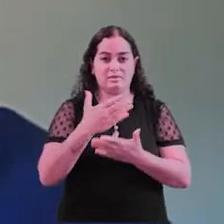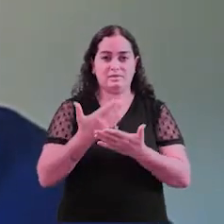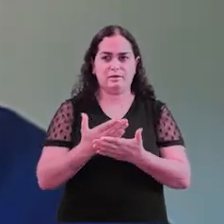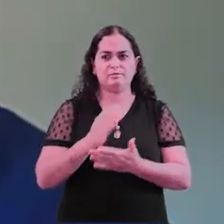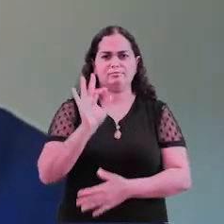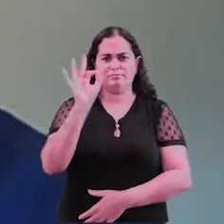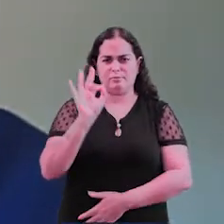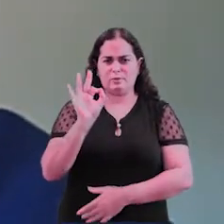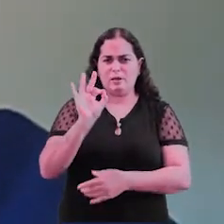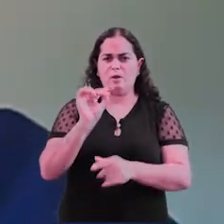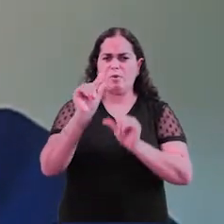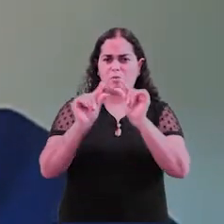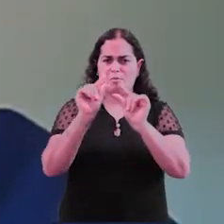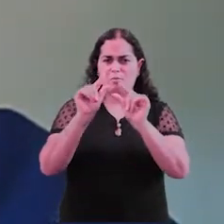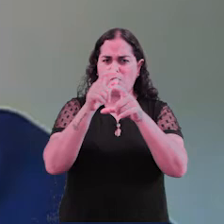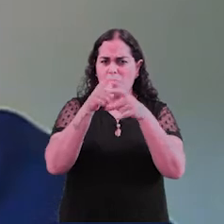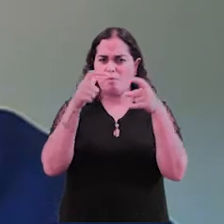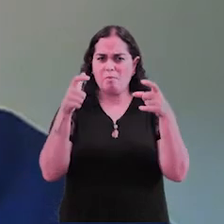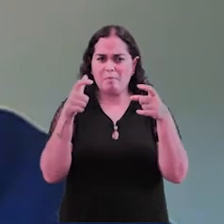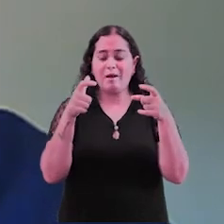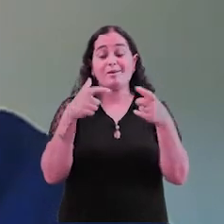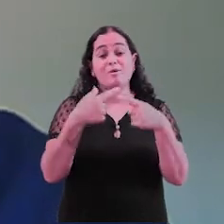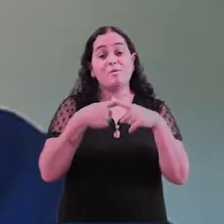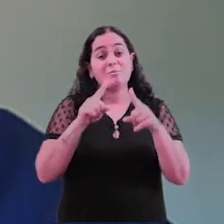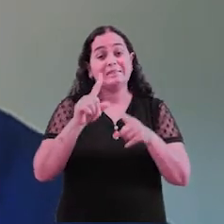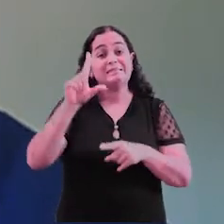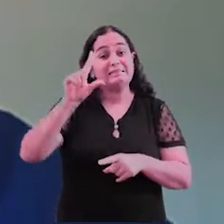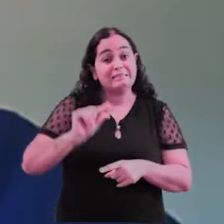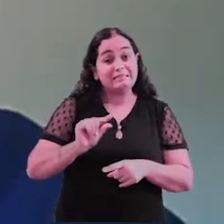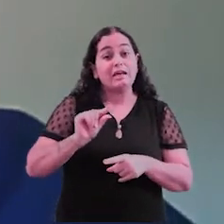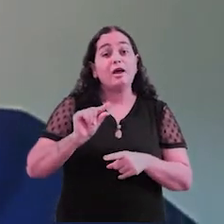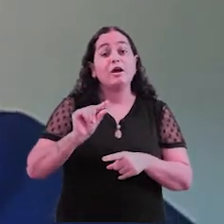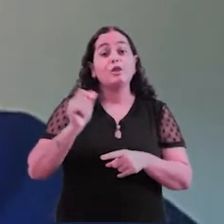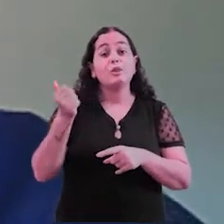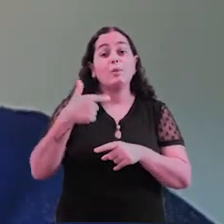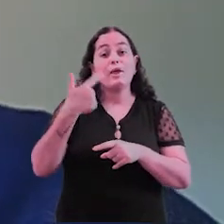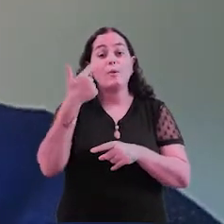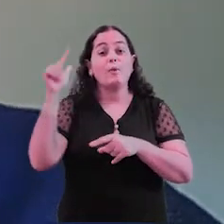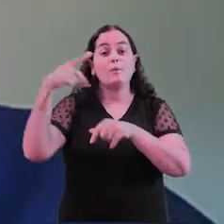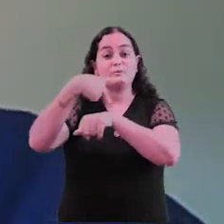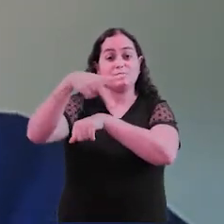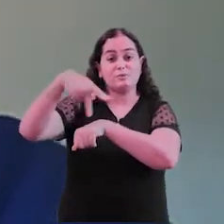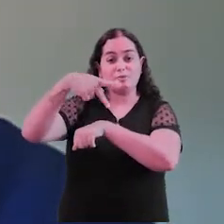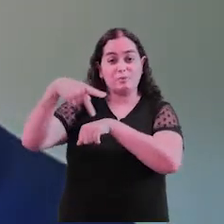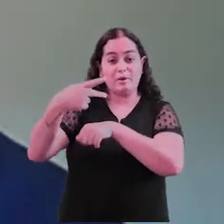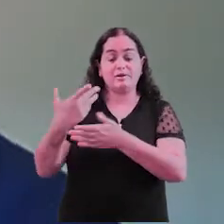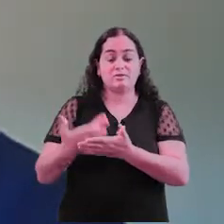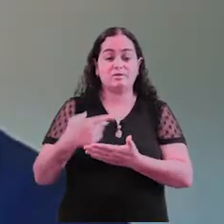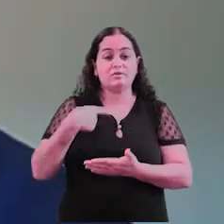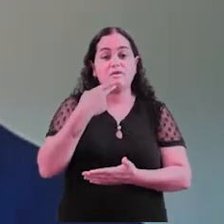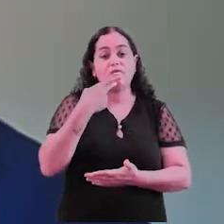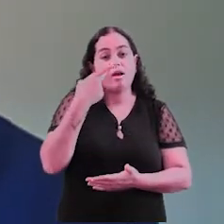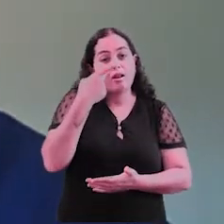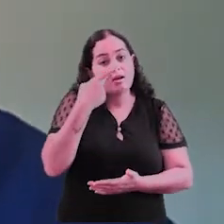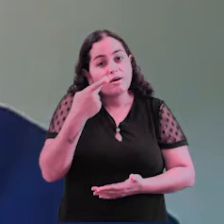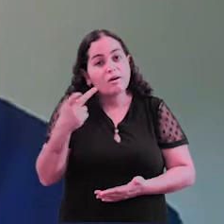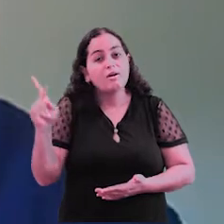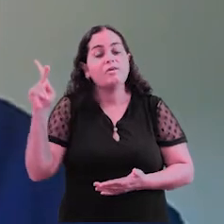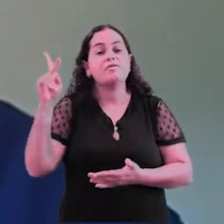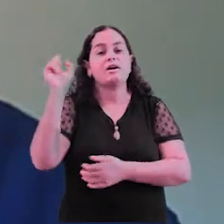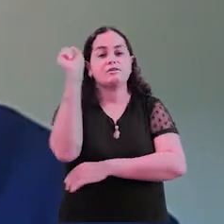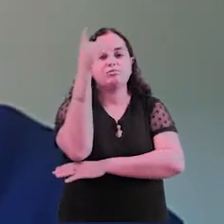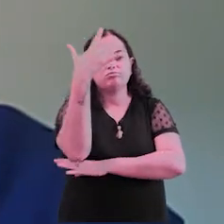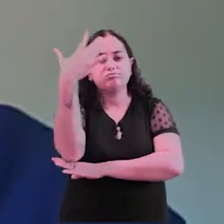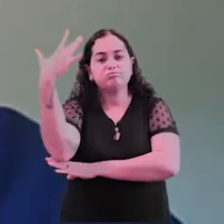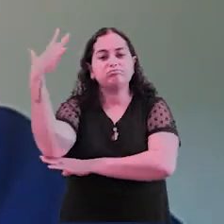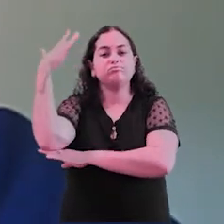Esse percentual é um pouco maior, ainda que inferior a outros países quando nós consideramos a visitação a